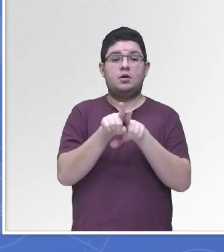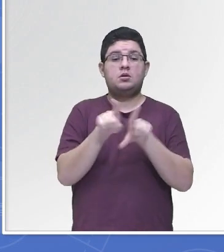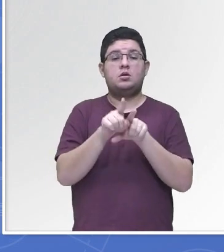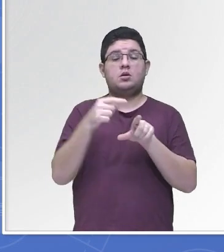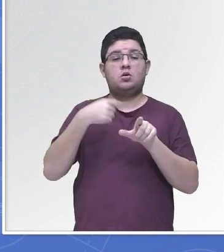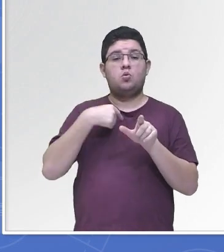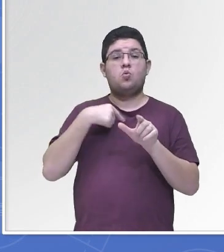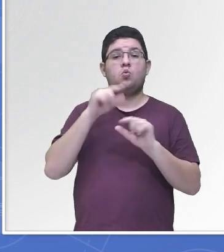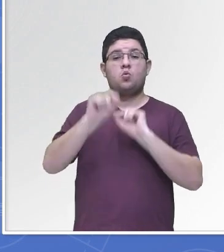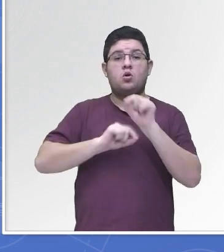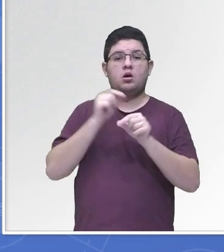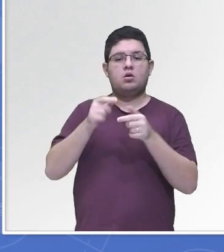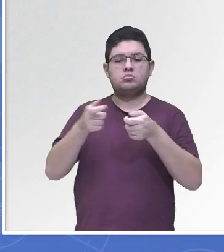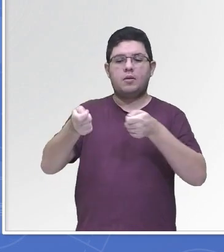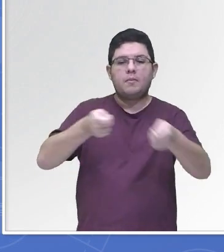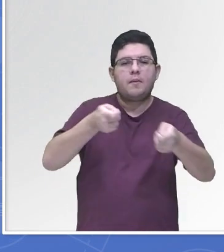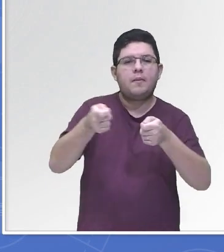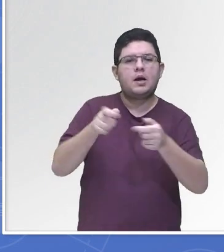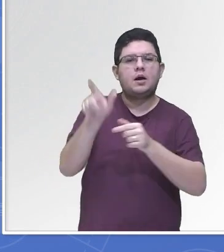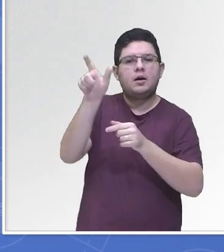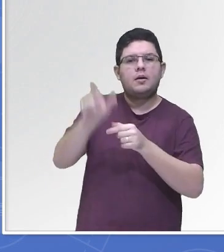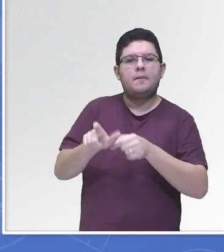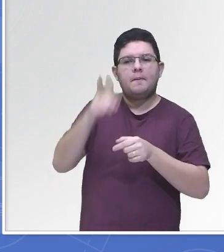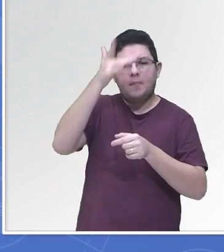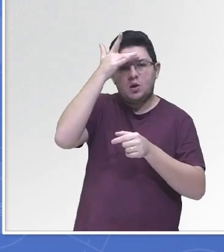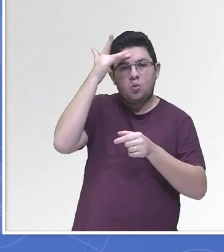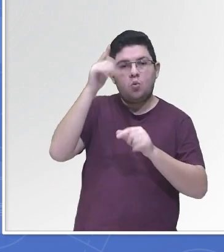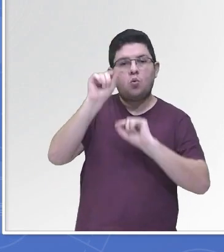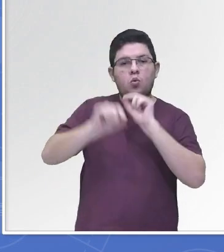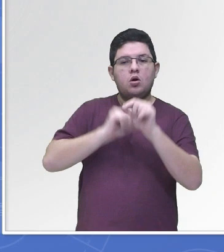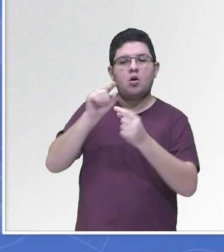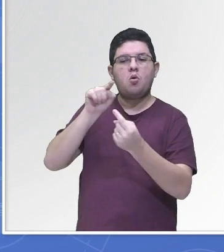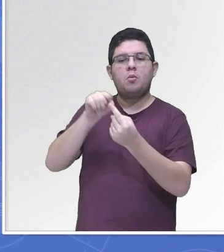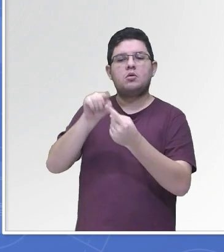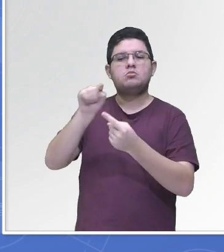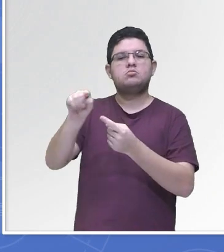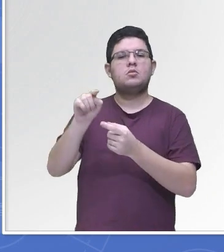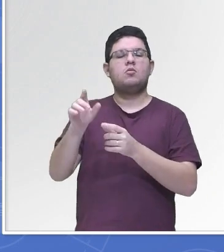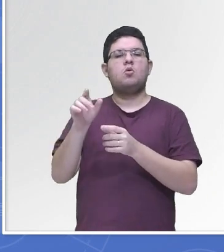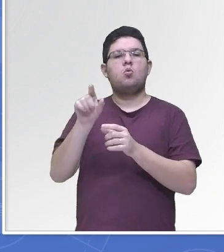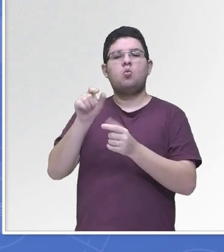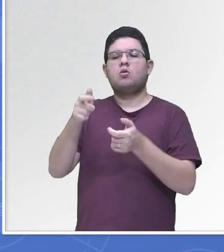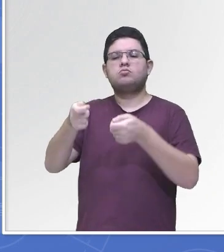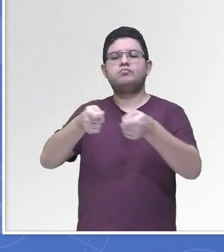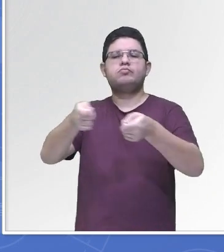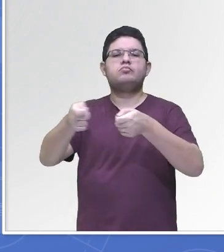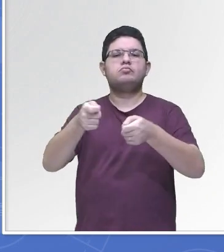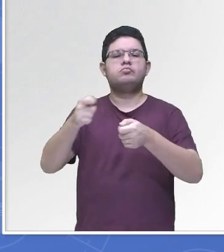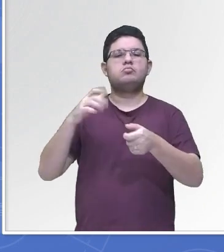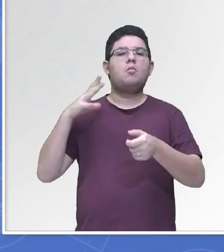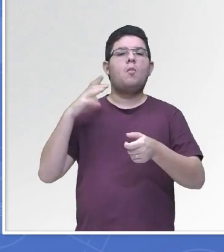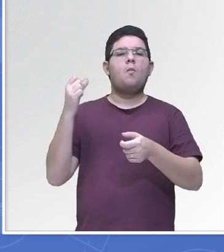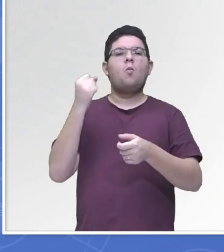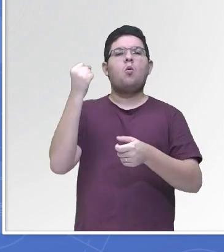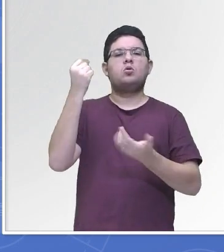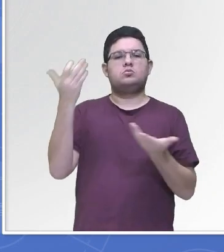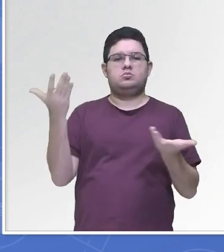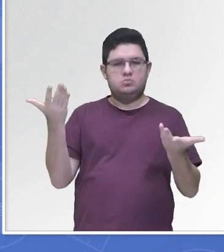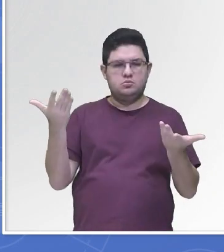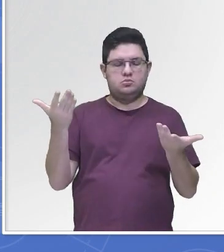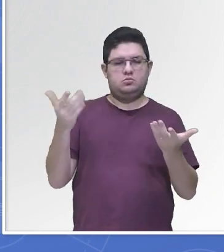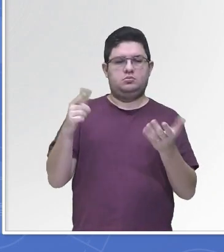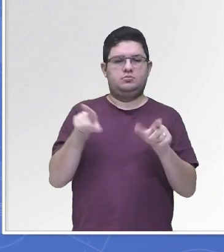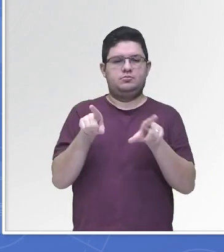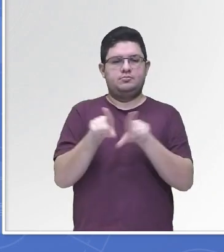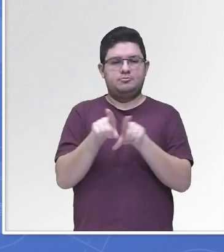transformar em instrumentos para a realização de fins ligados ao poder. Volta aqui. Instrumentos para a